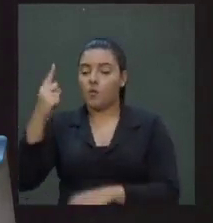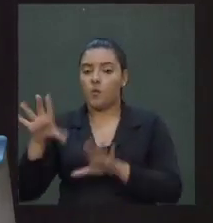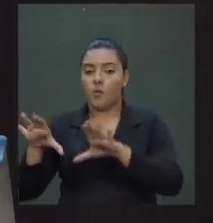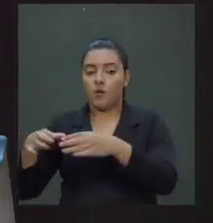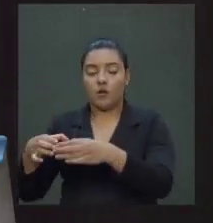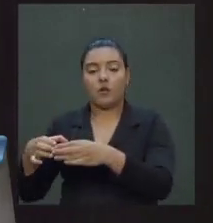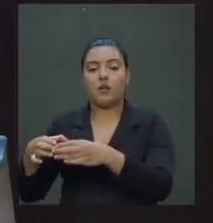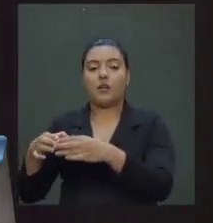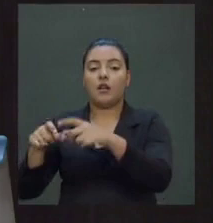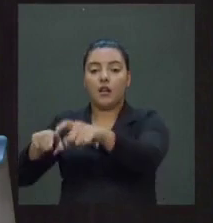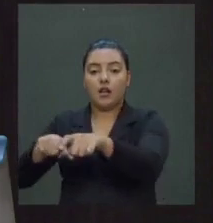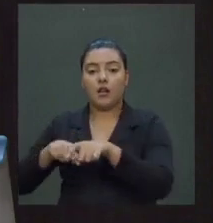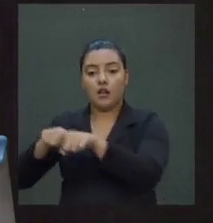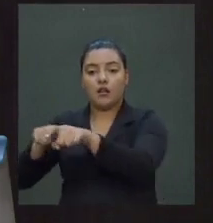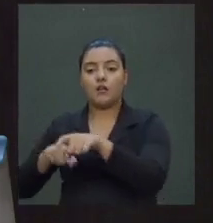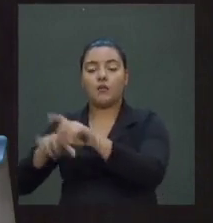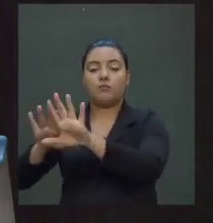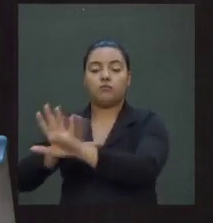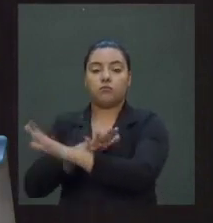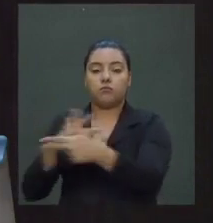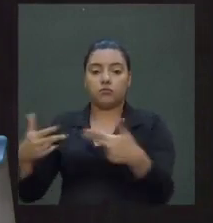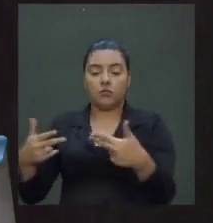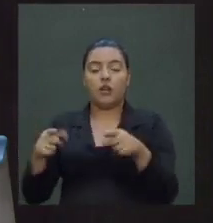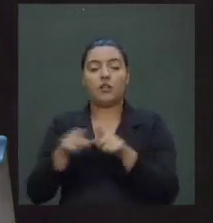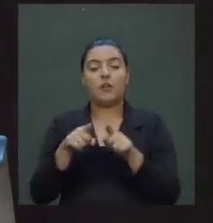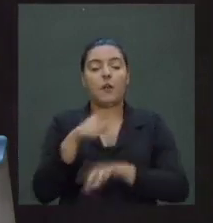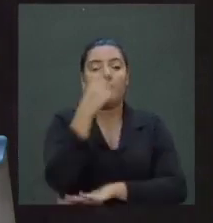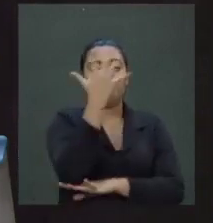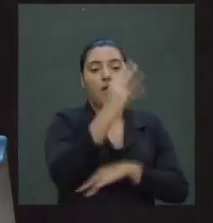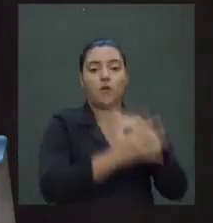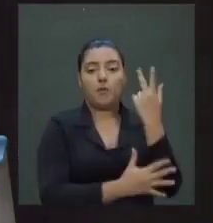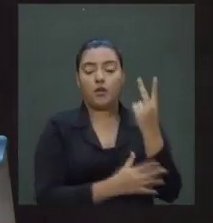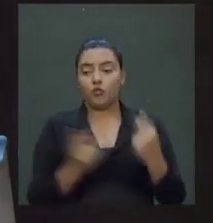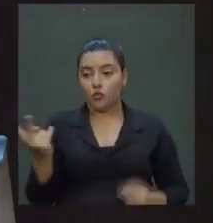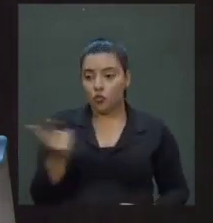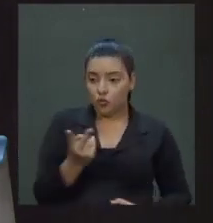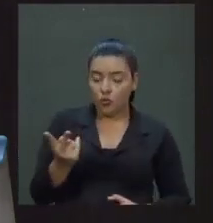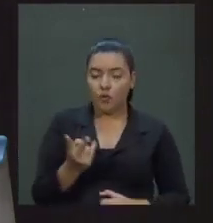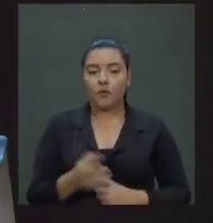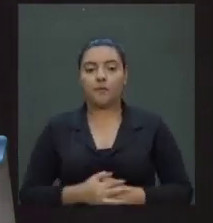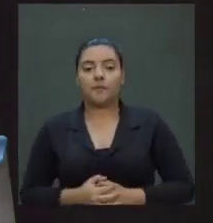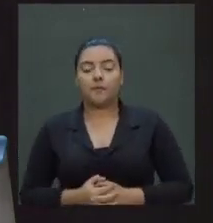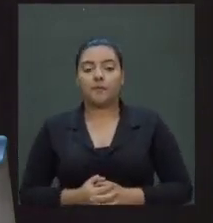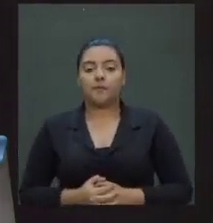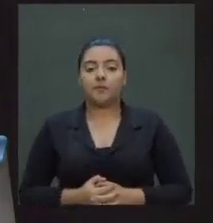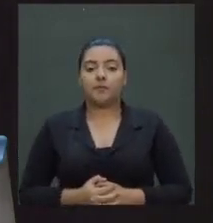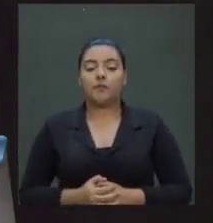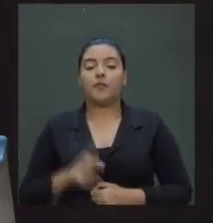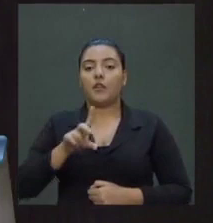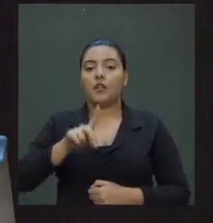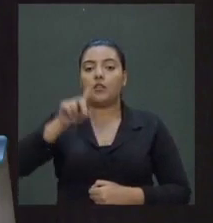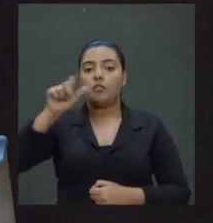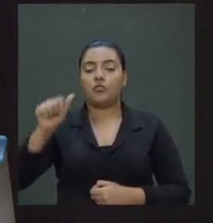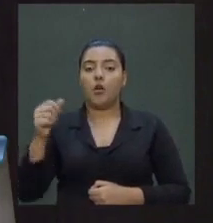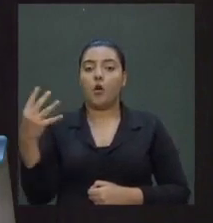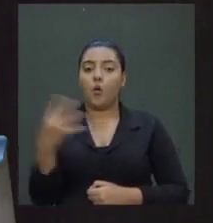de Agropecuária e o outro representando a Comissão de Meio Ambiente. Dia 4 de